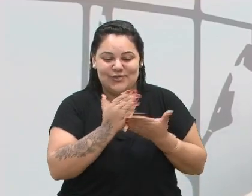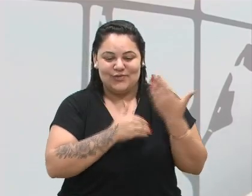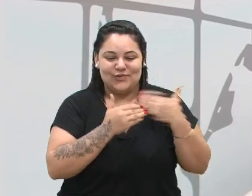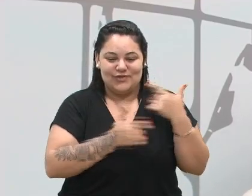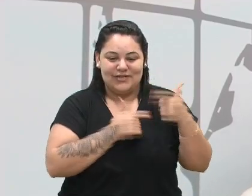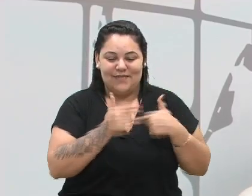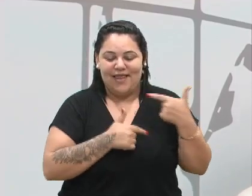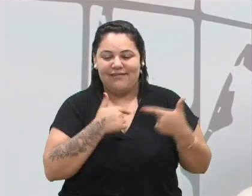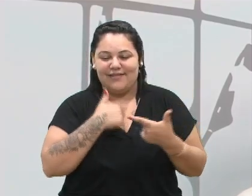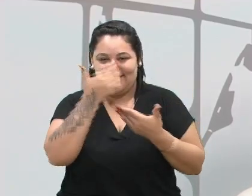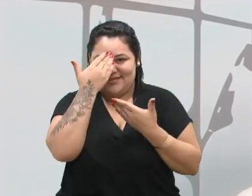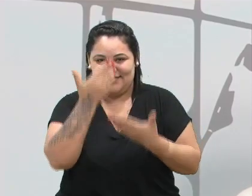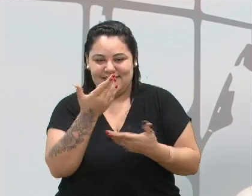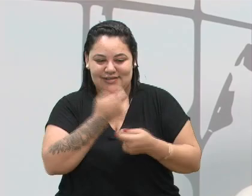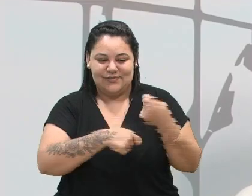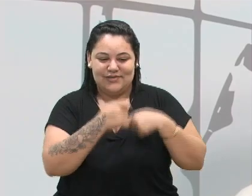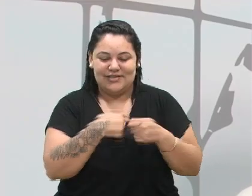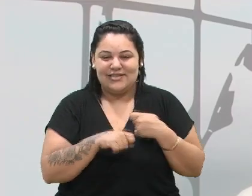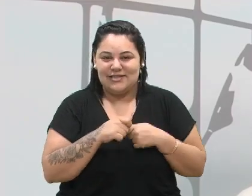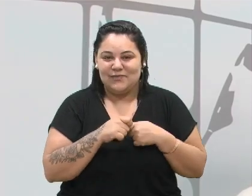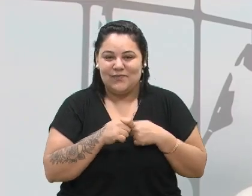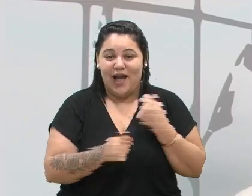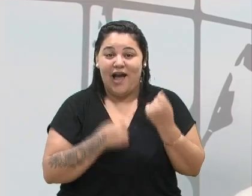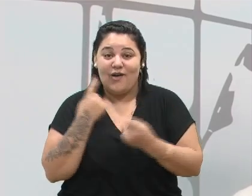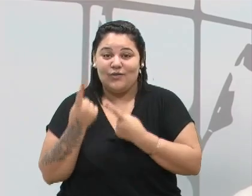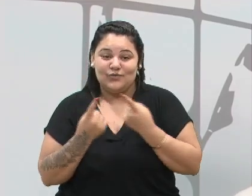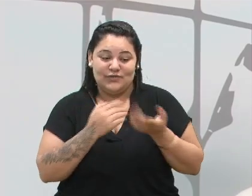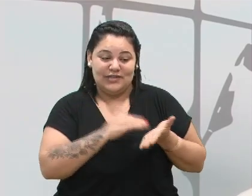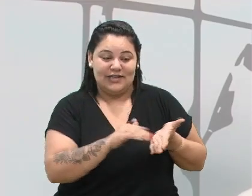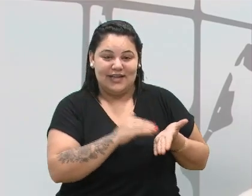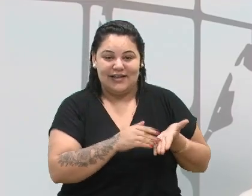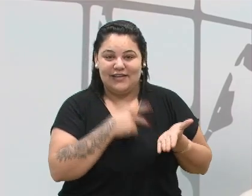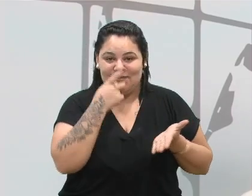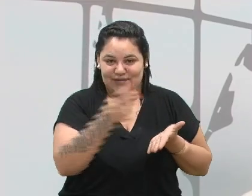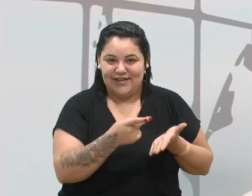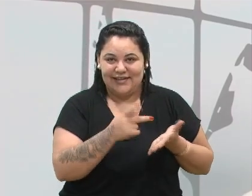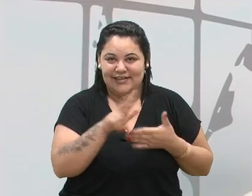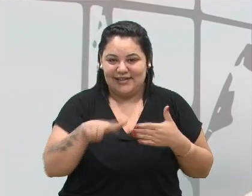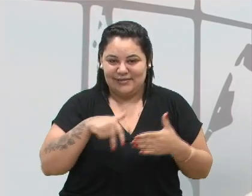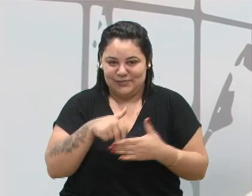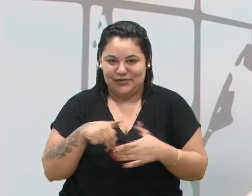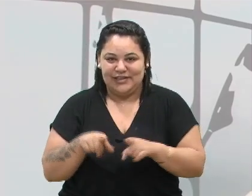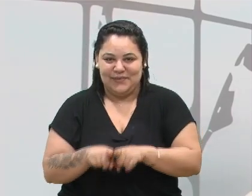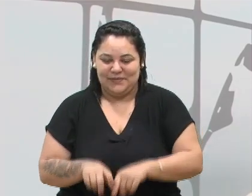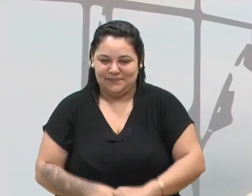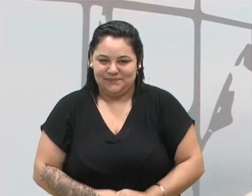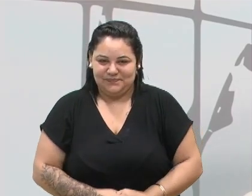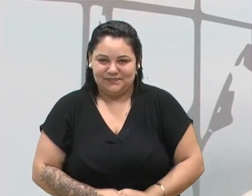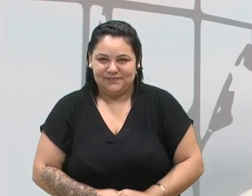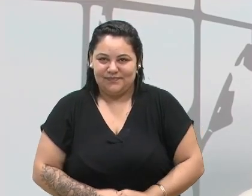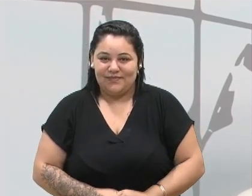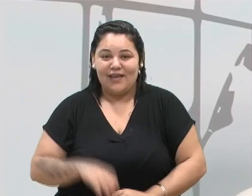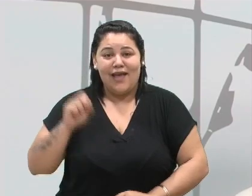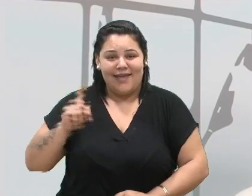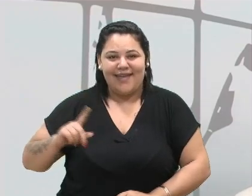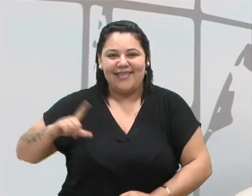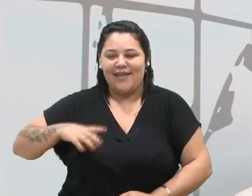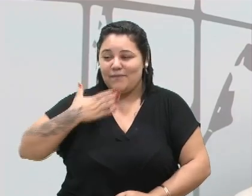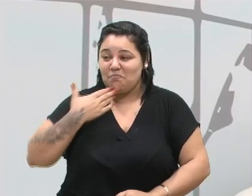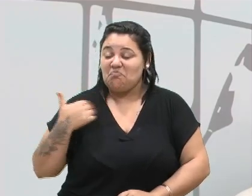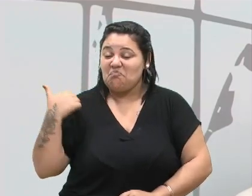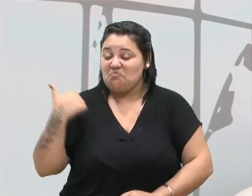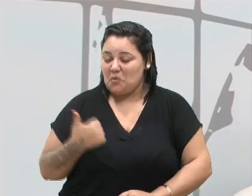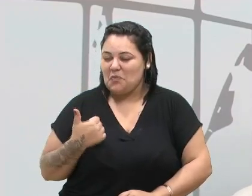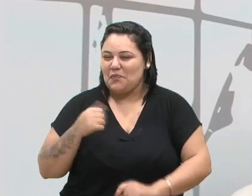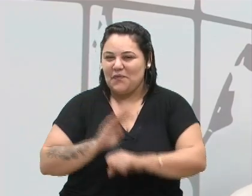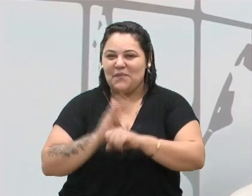administração municipal, alguns secretários que eu já citei antes no meu grande expediente. Quem ganha são os bairros,